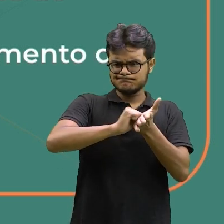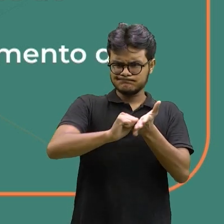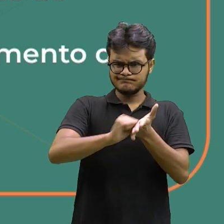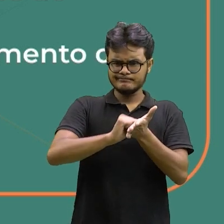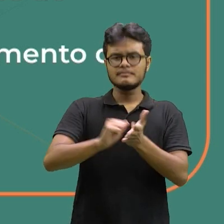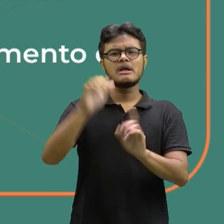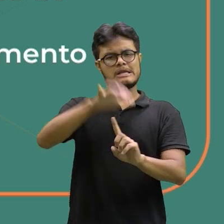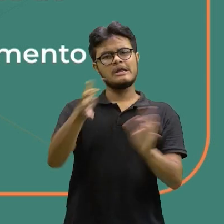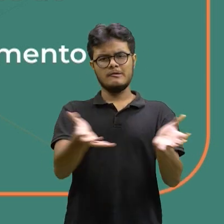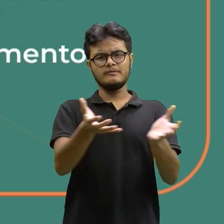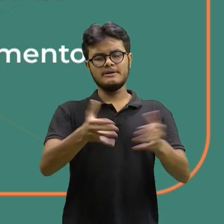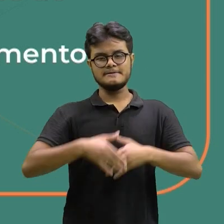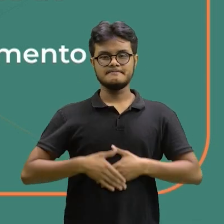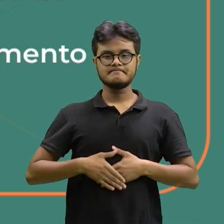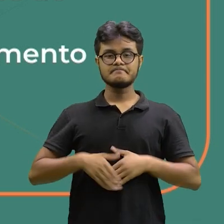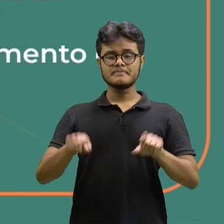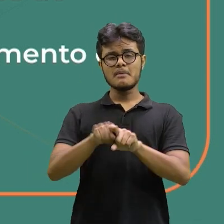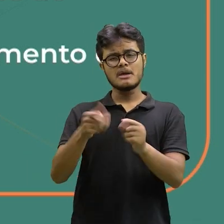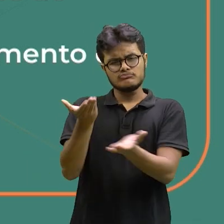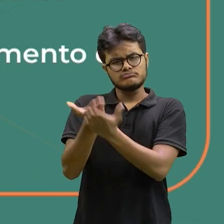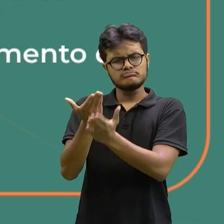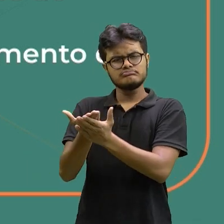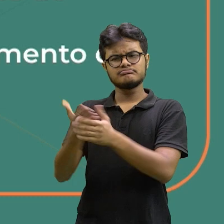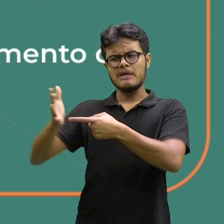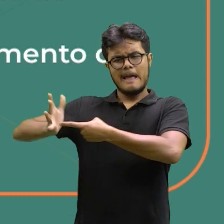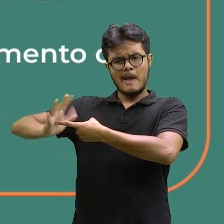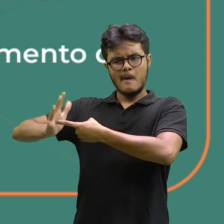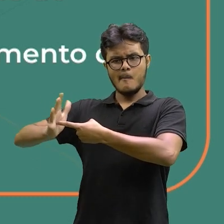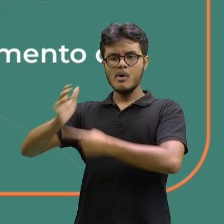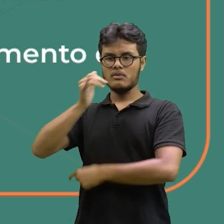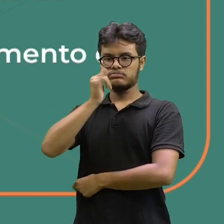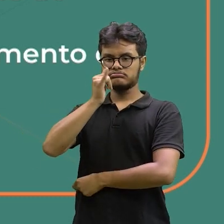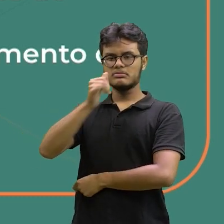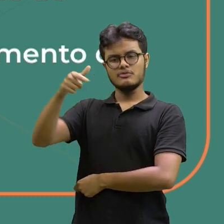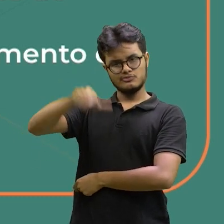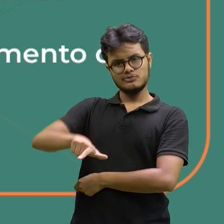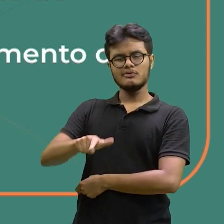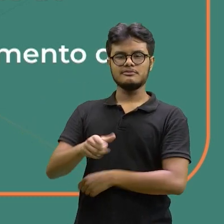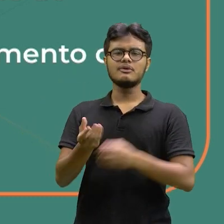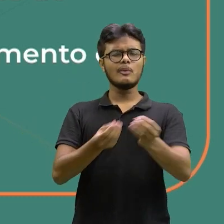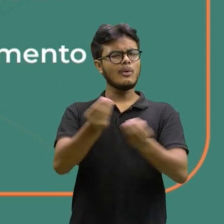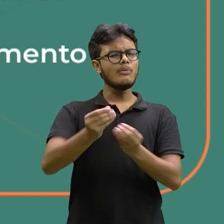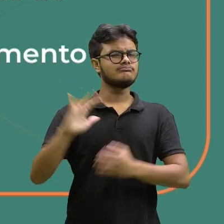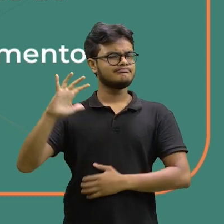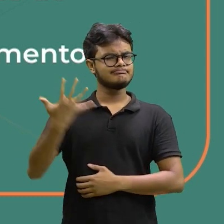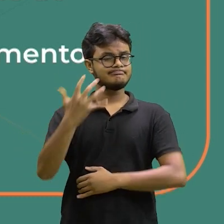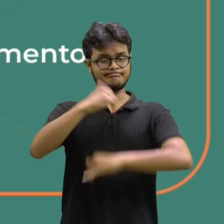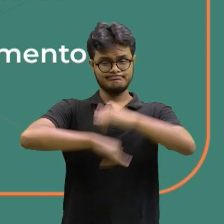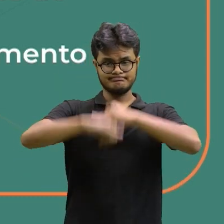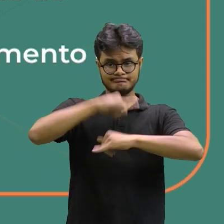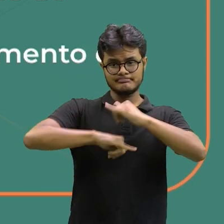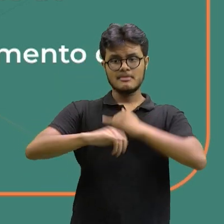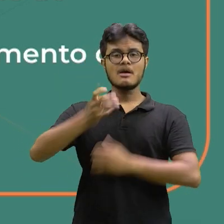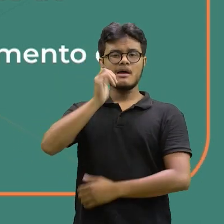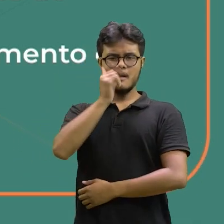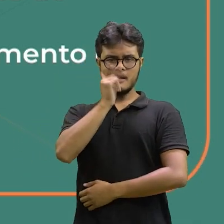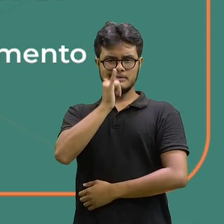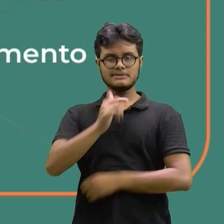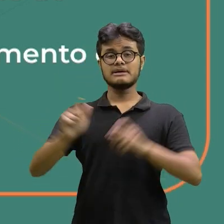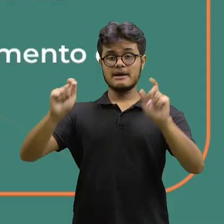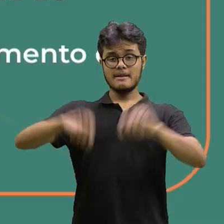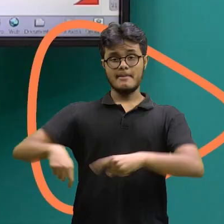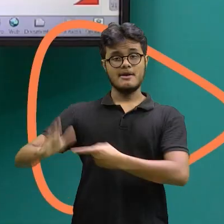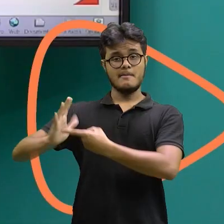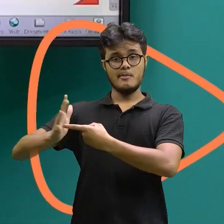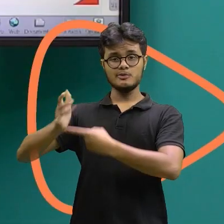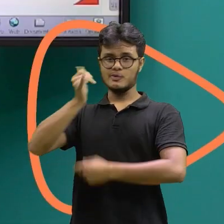revisar um pouco sobre geradores. Vamos compreender como ocorrem esses processos de eletrização e o funcionamento dos